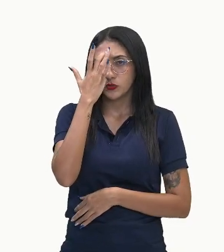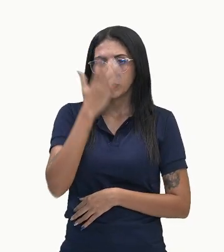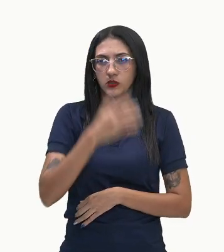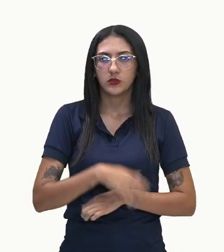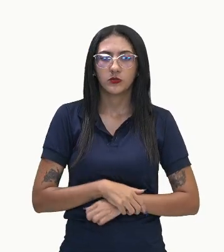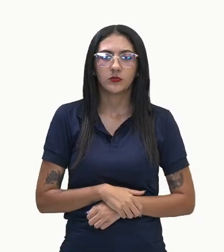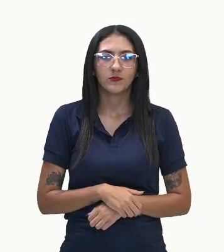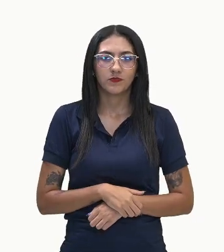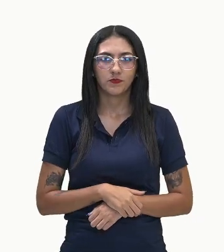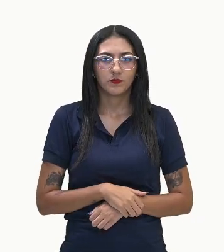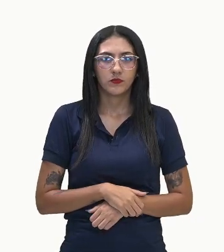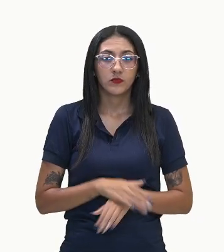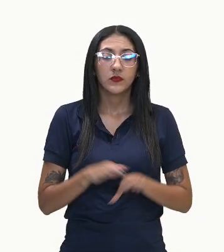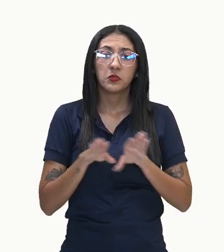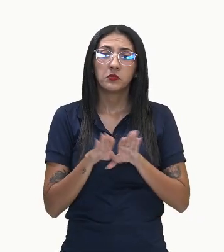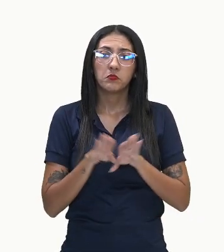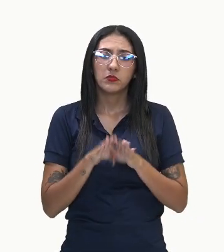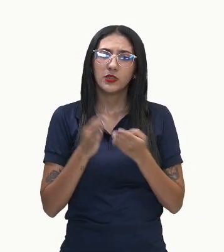colocar